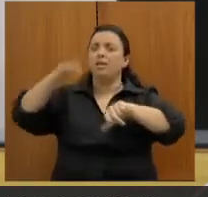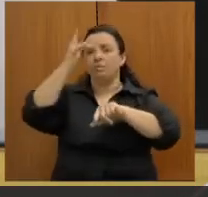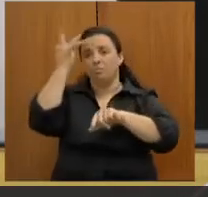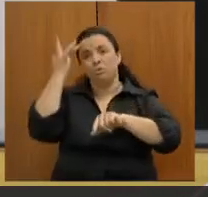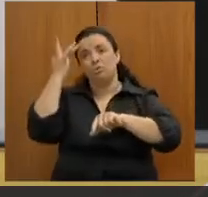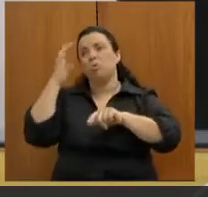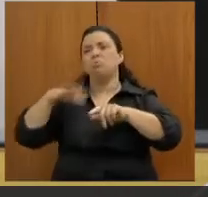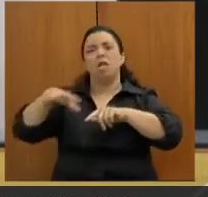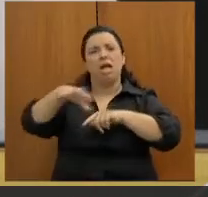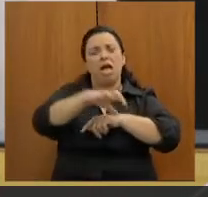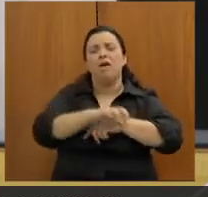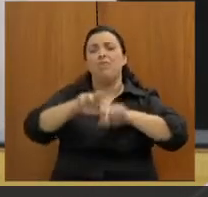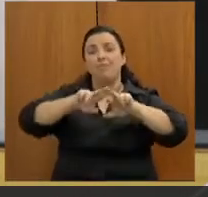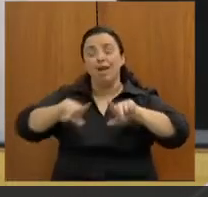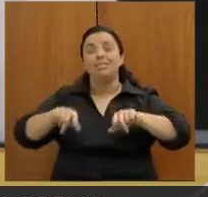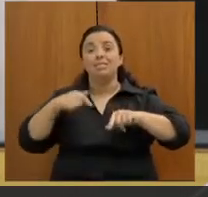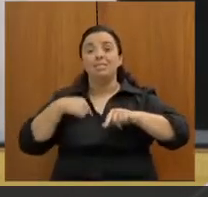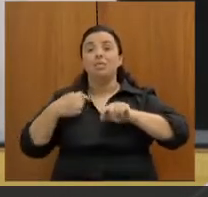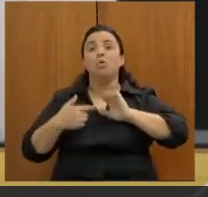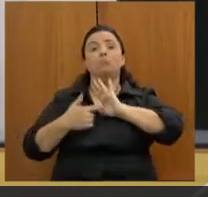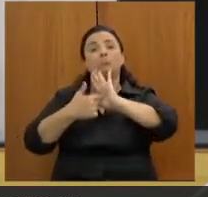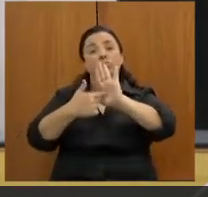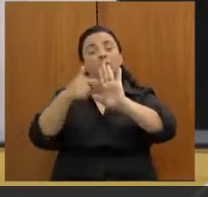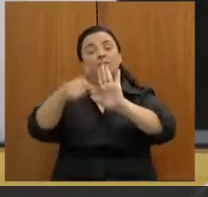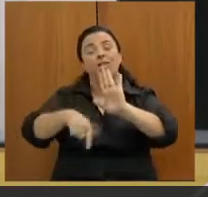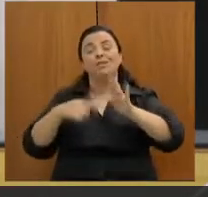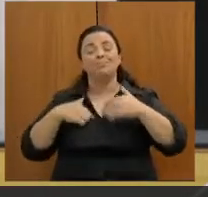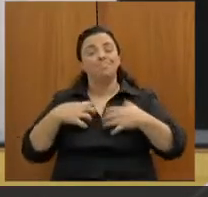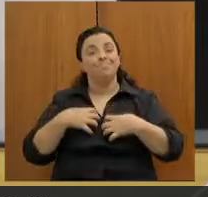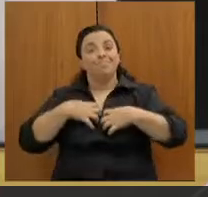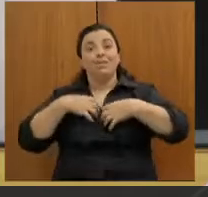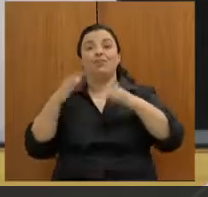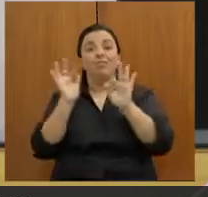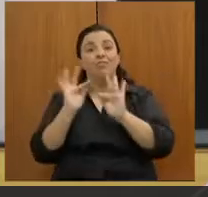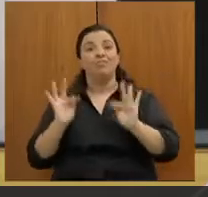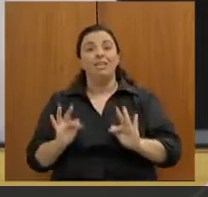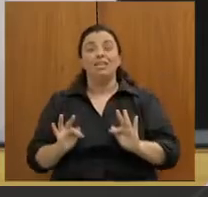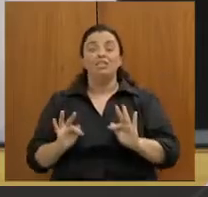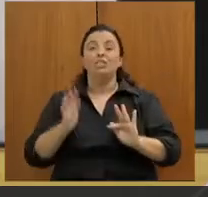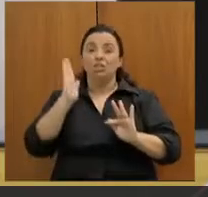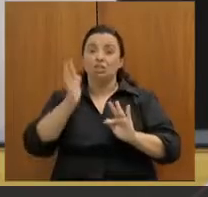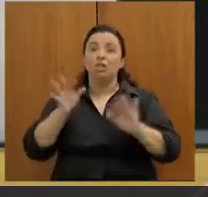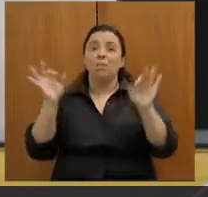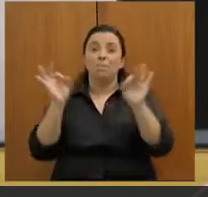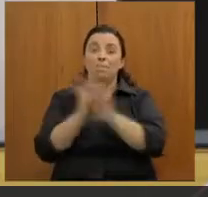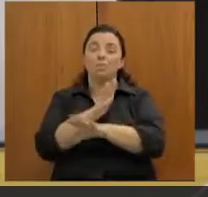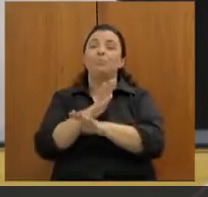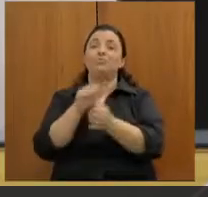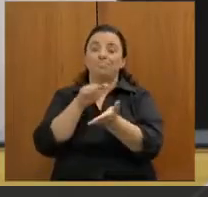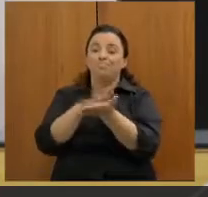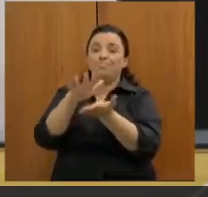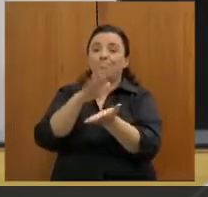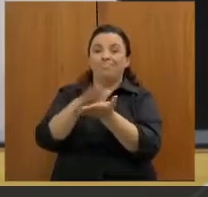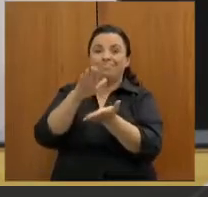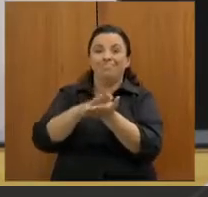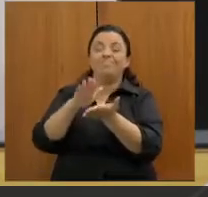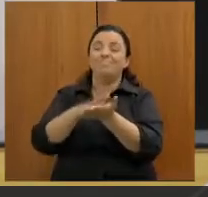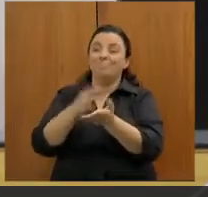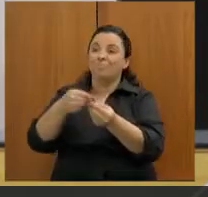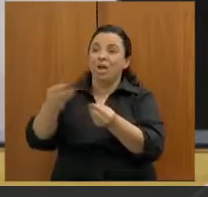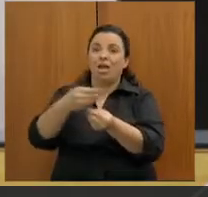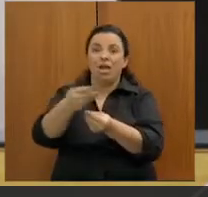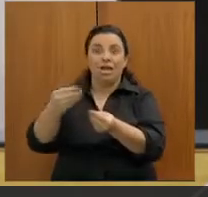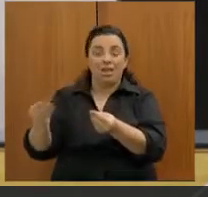de mostrar esse começar a divulgação da versão impressa deste material foi um pedido